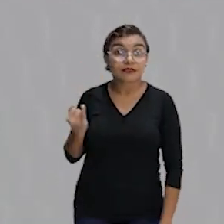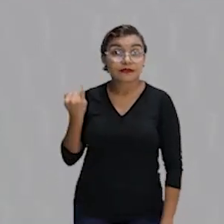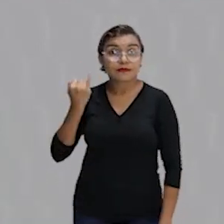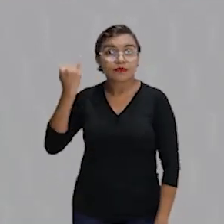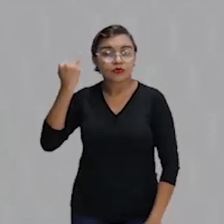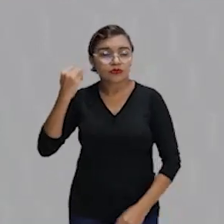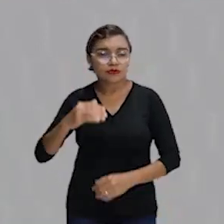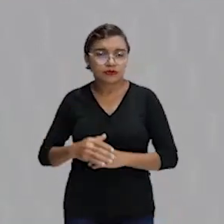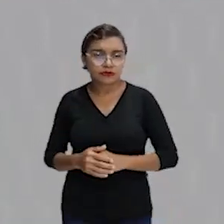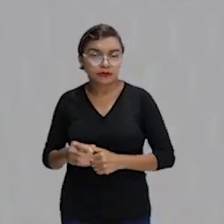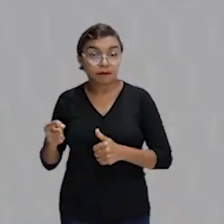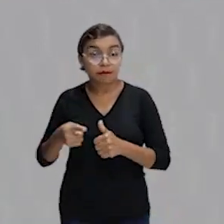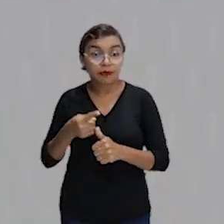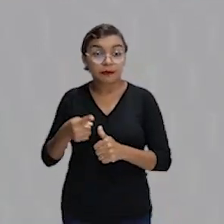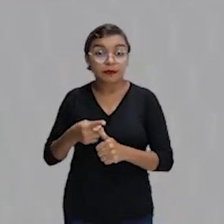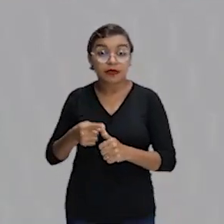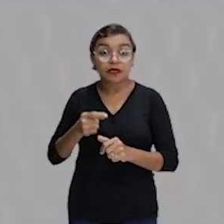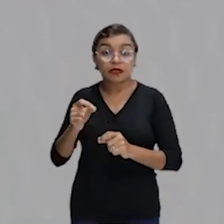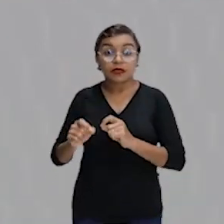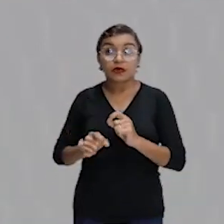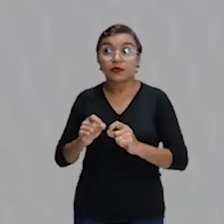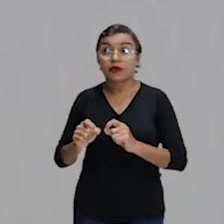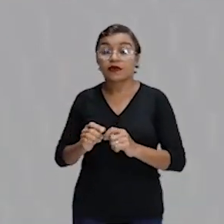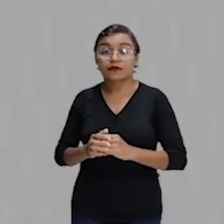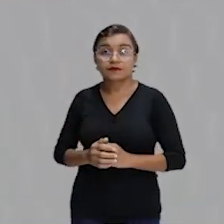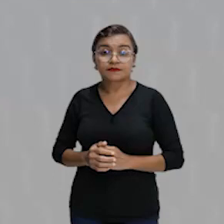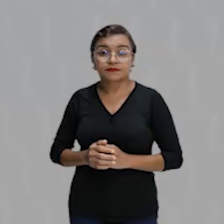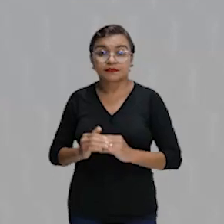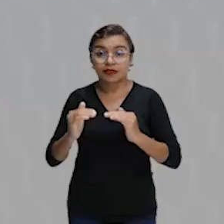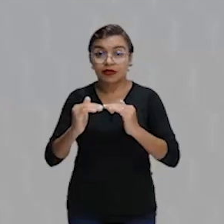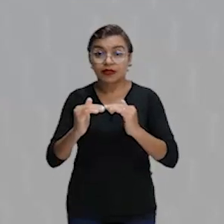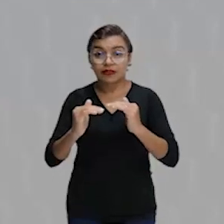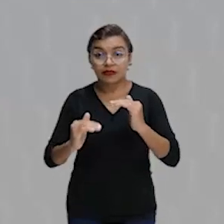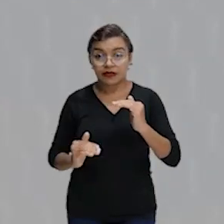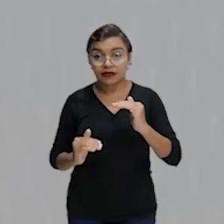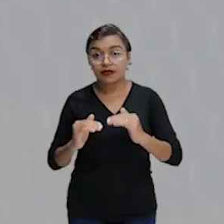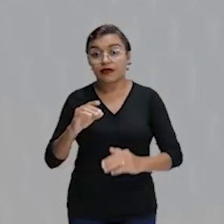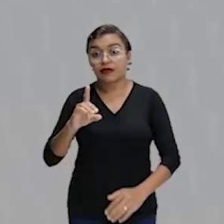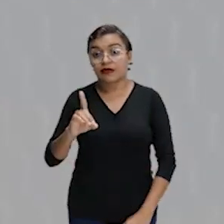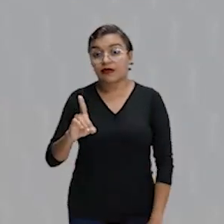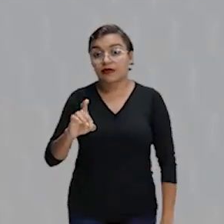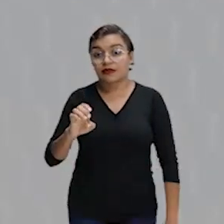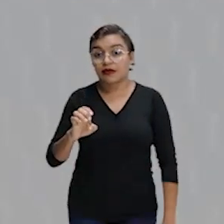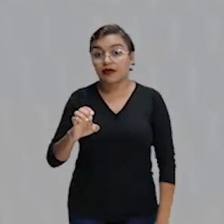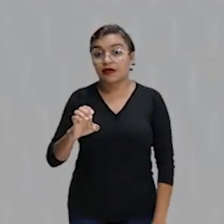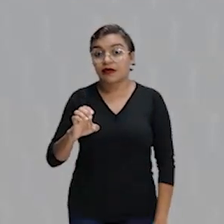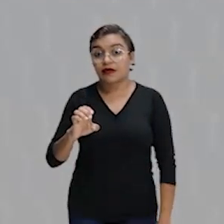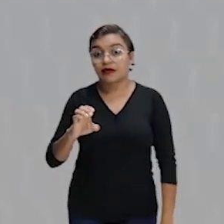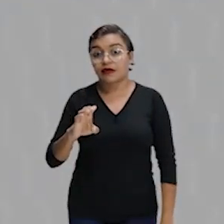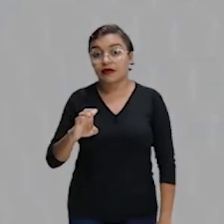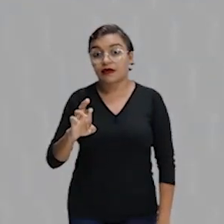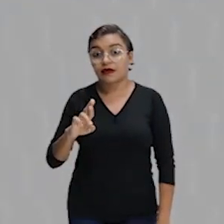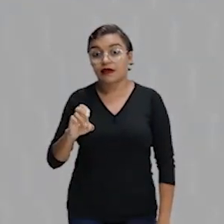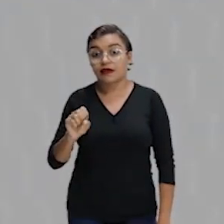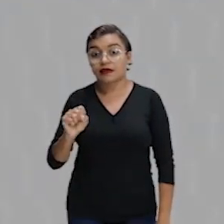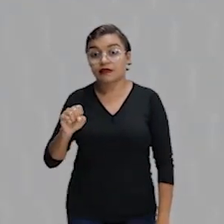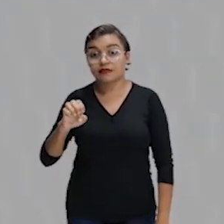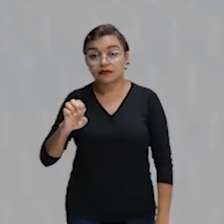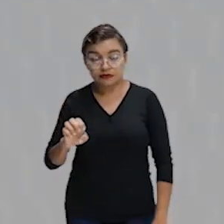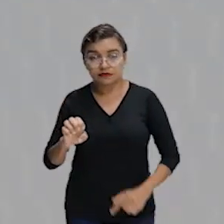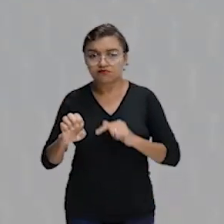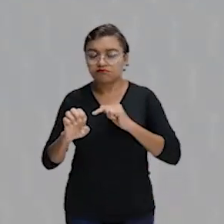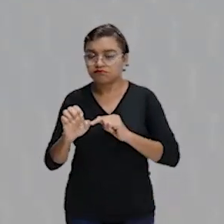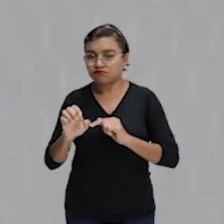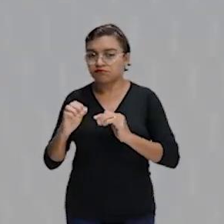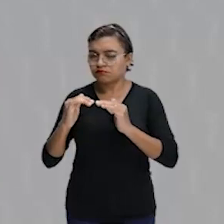primeira delas, que já foi dita logo no comecinho, é esse decresce. Porque aí você já vai começando a fazer associações. Se você fizer